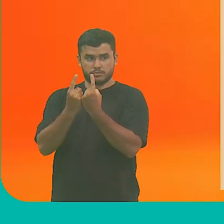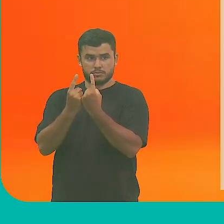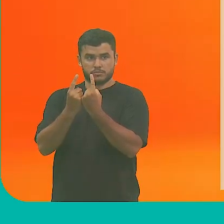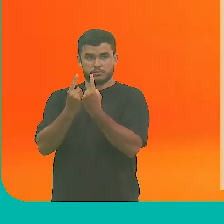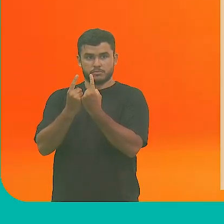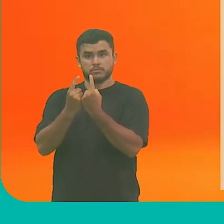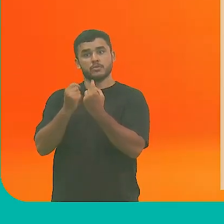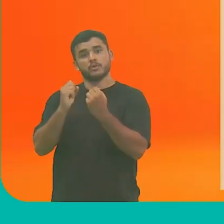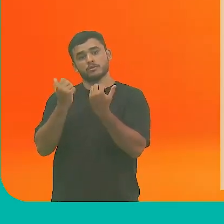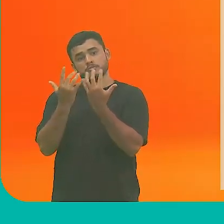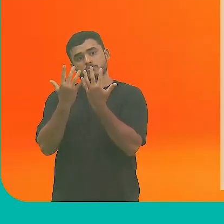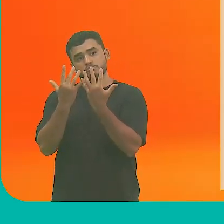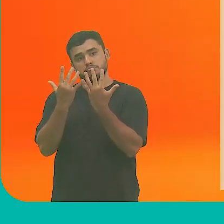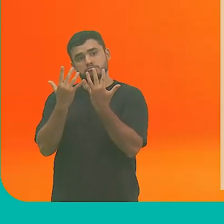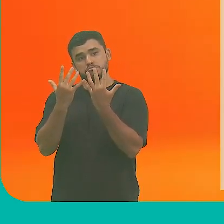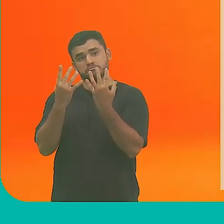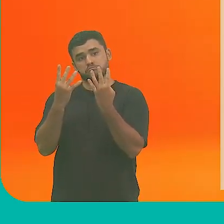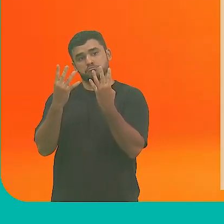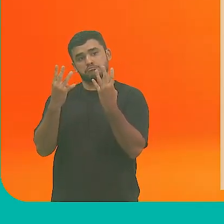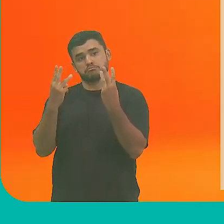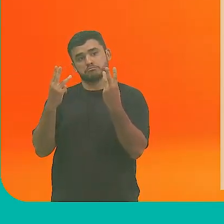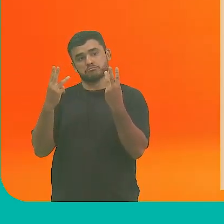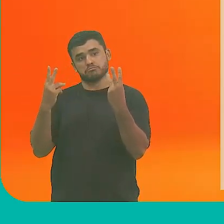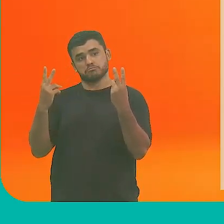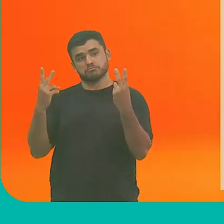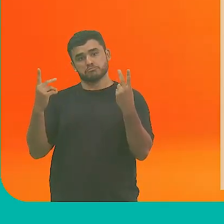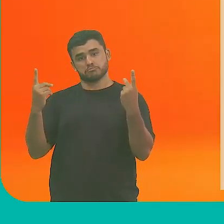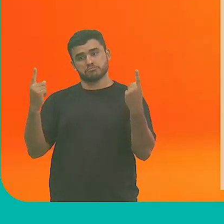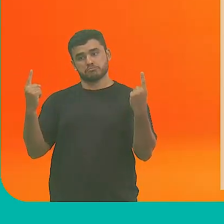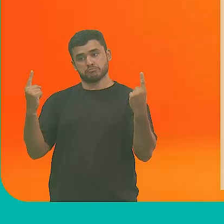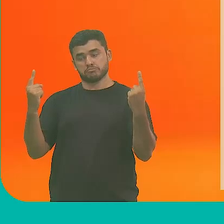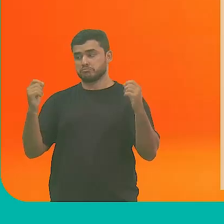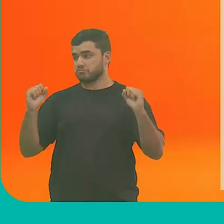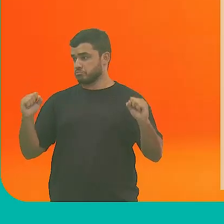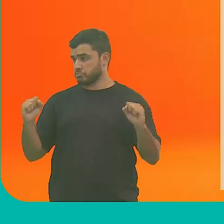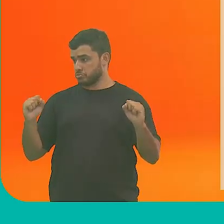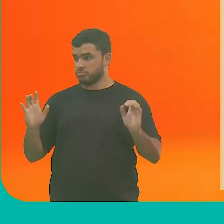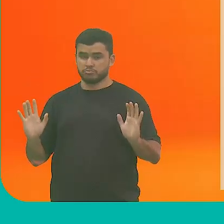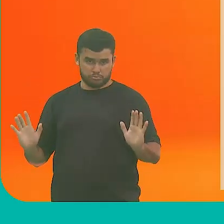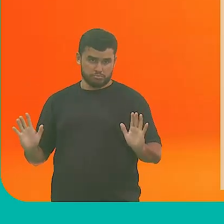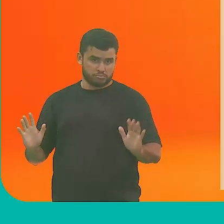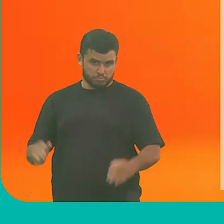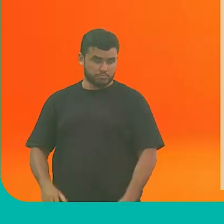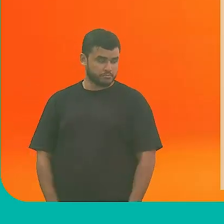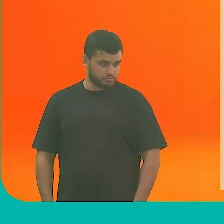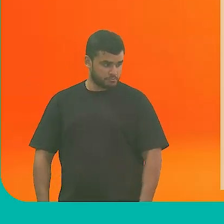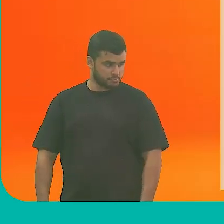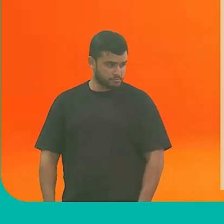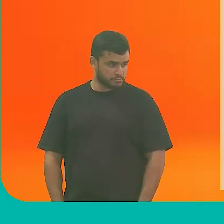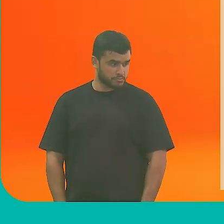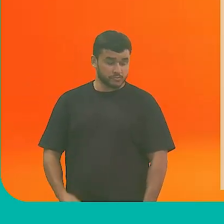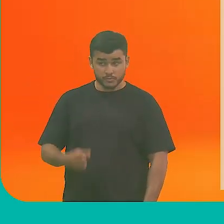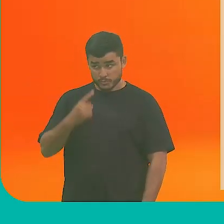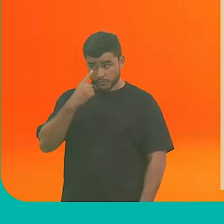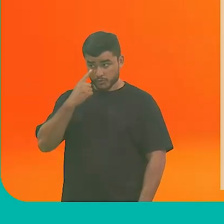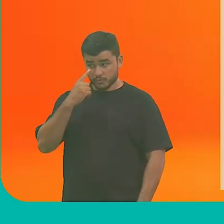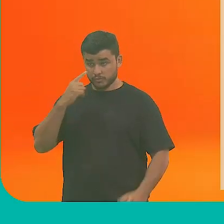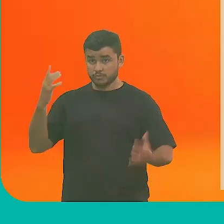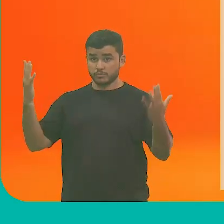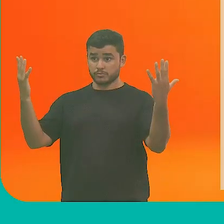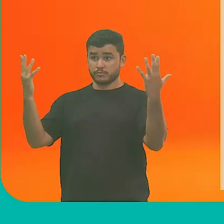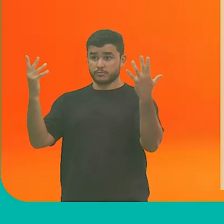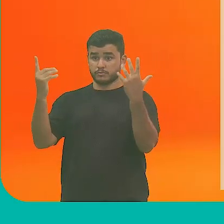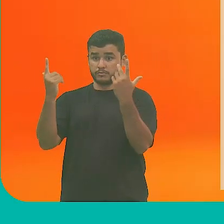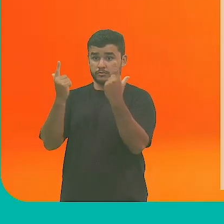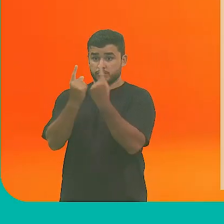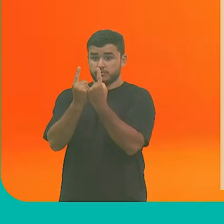termos ímpar, ela tem um termo central, e esse termo central é uma mediana.